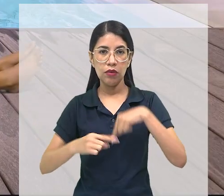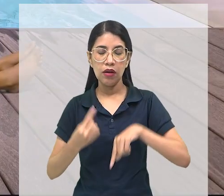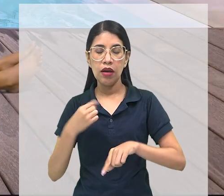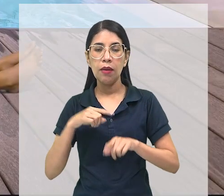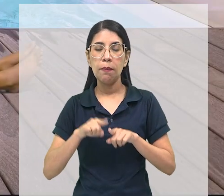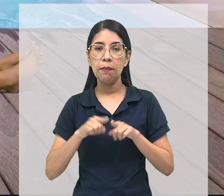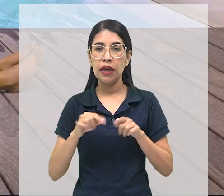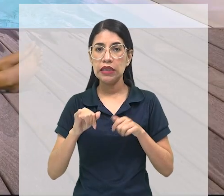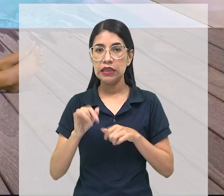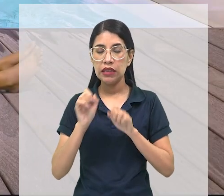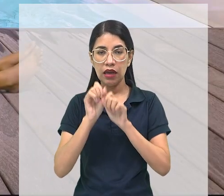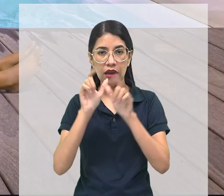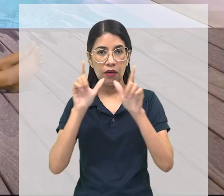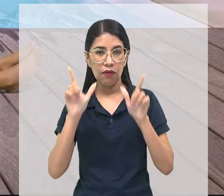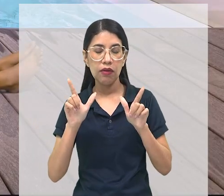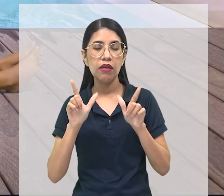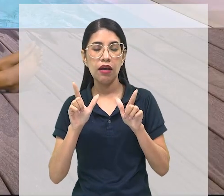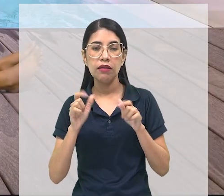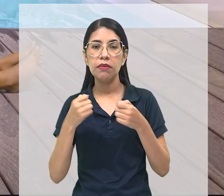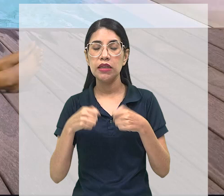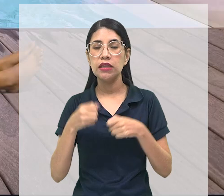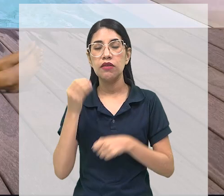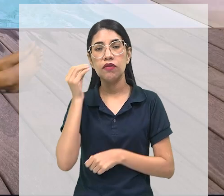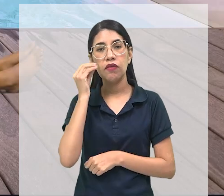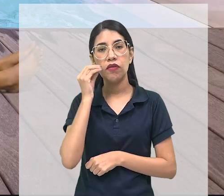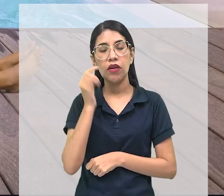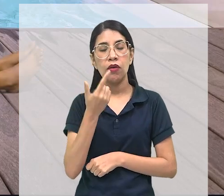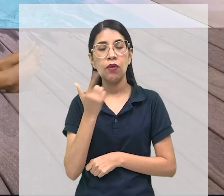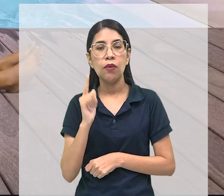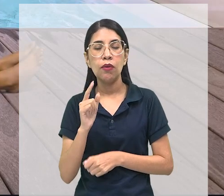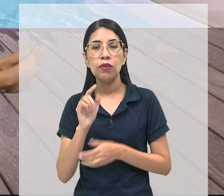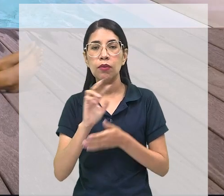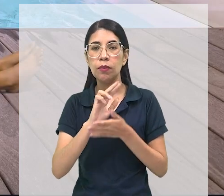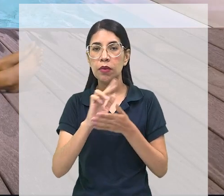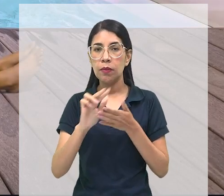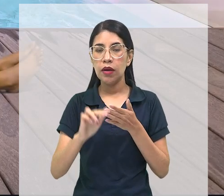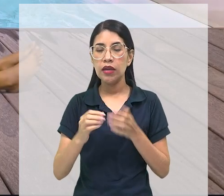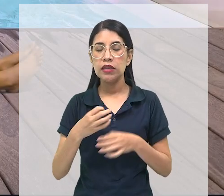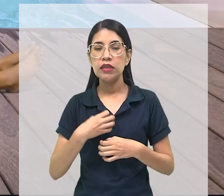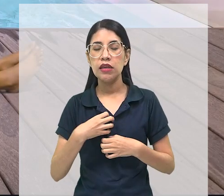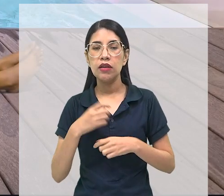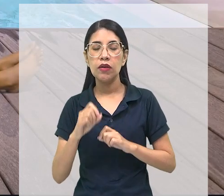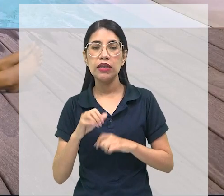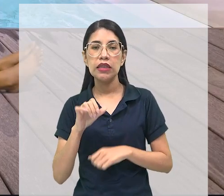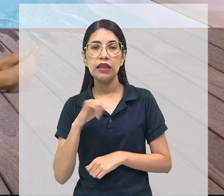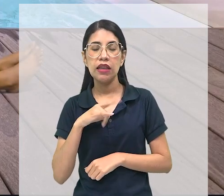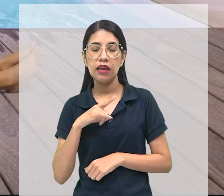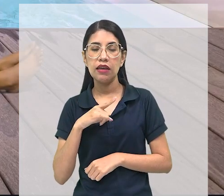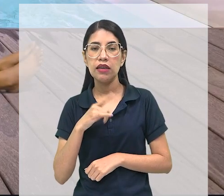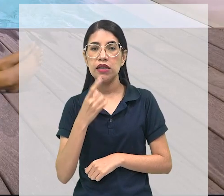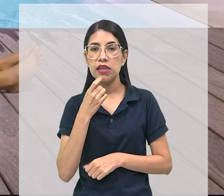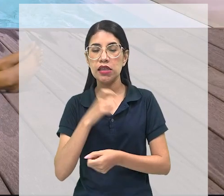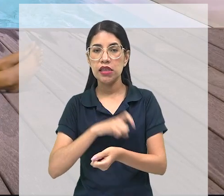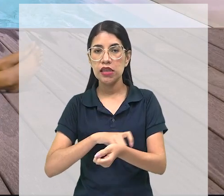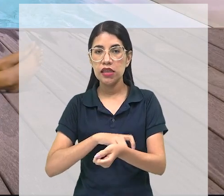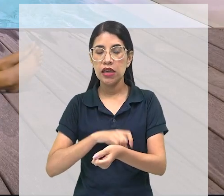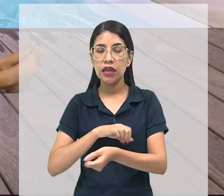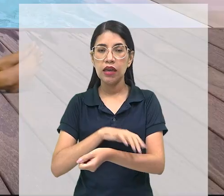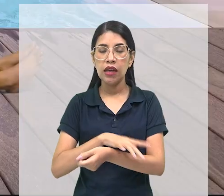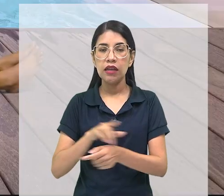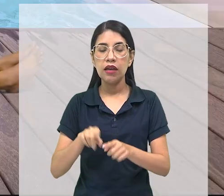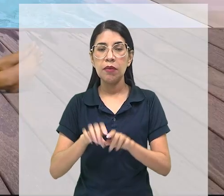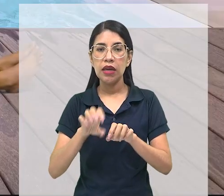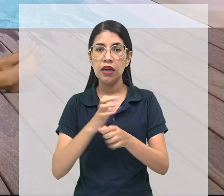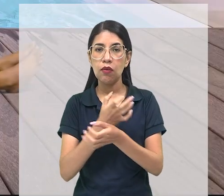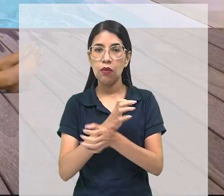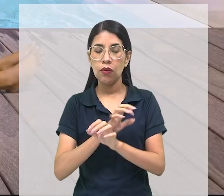estiver consciente, você tem que verificar outros sinais, né? Se ela tem sinal de sangramento, de fraturas. Então